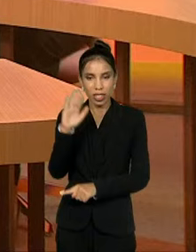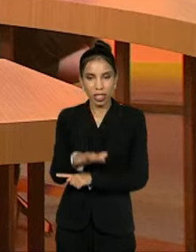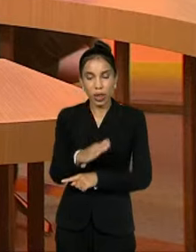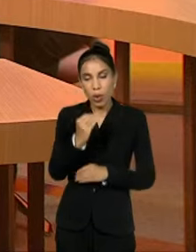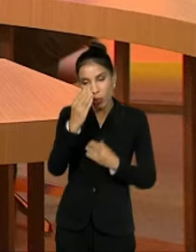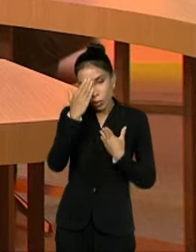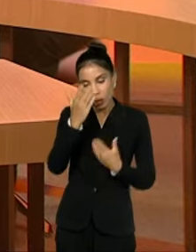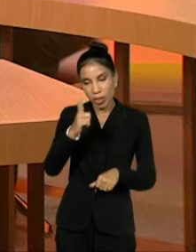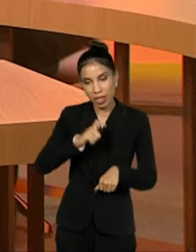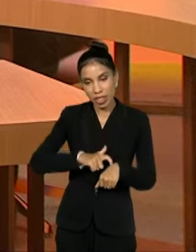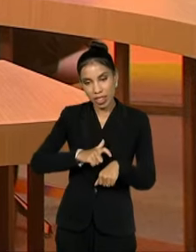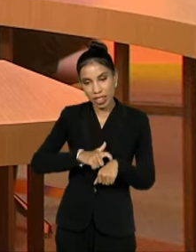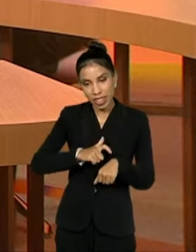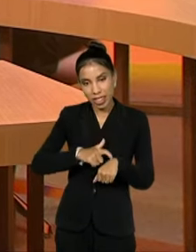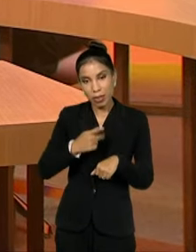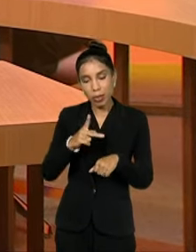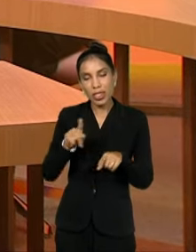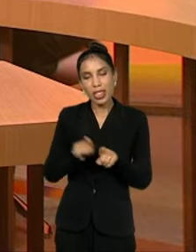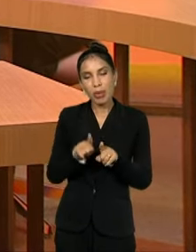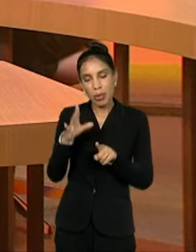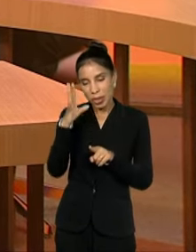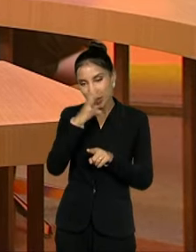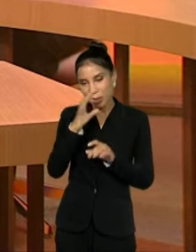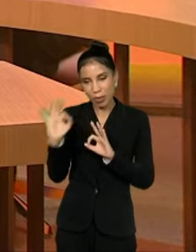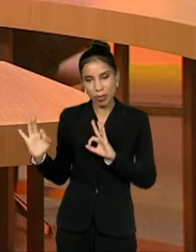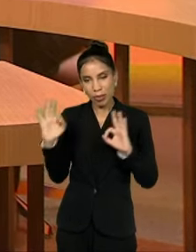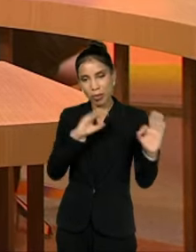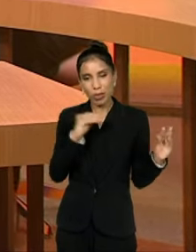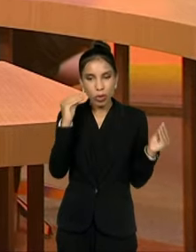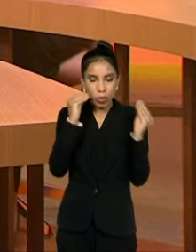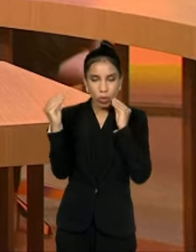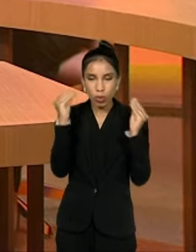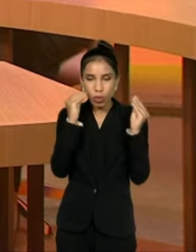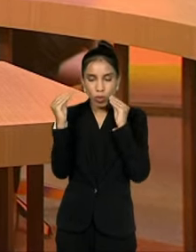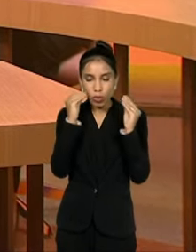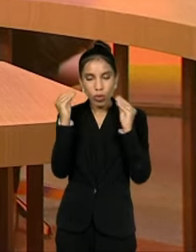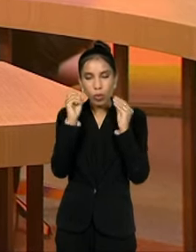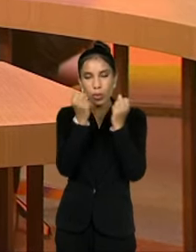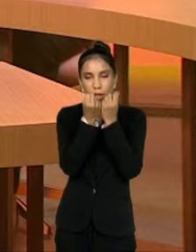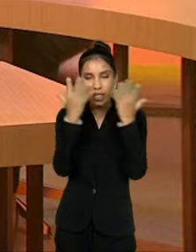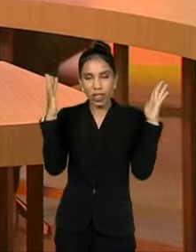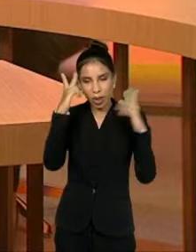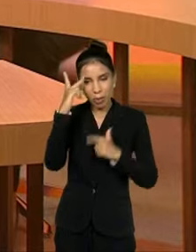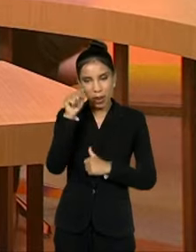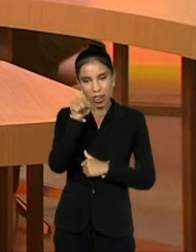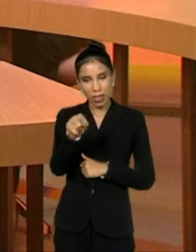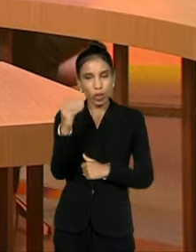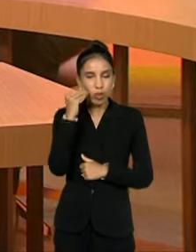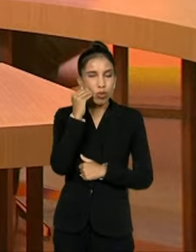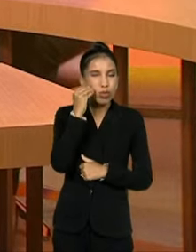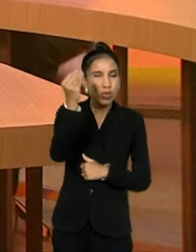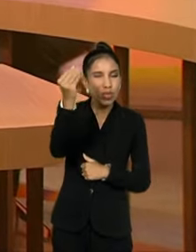pelo seu tempo, pela sua audiência. Muitos beijos e muita luz para você. Beijo.